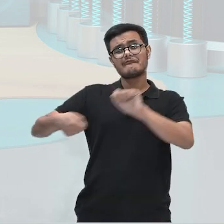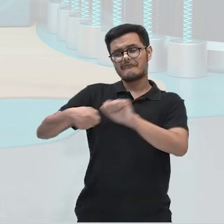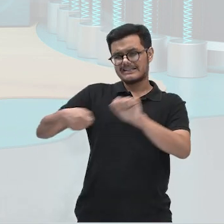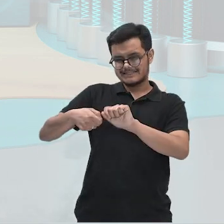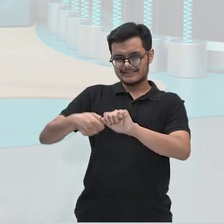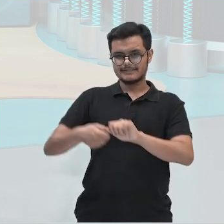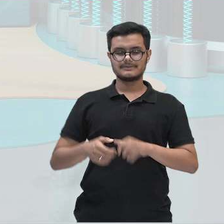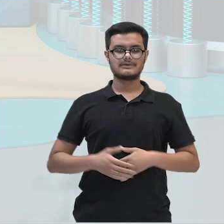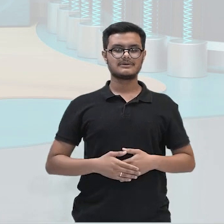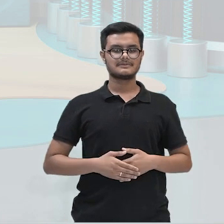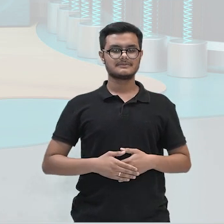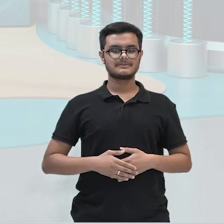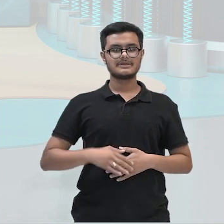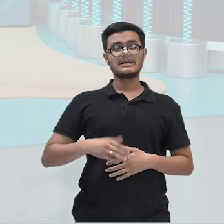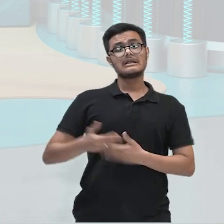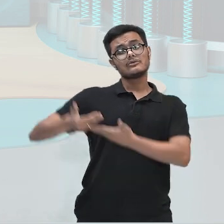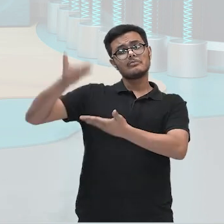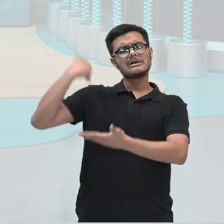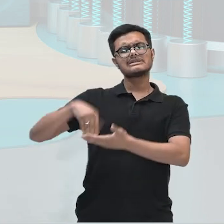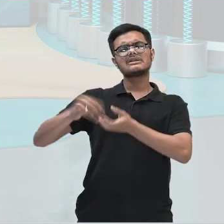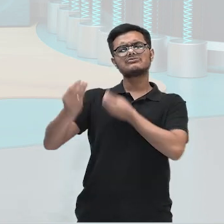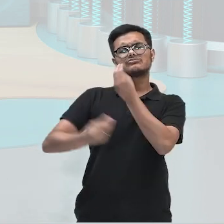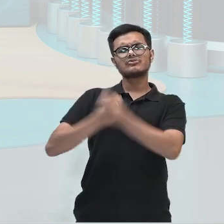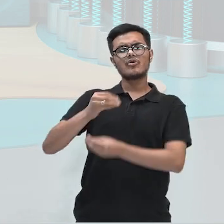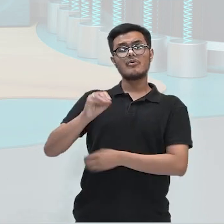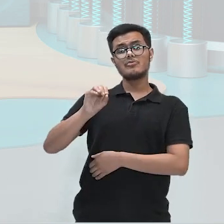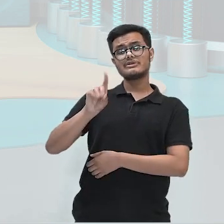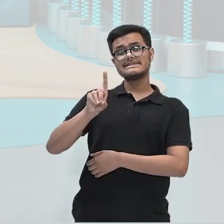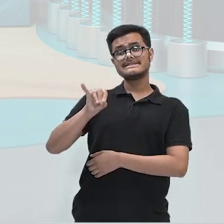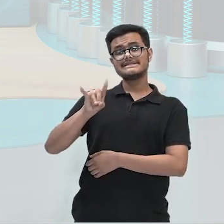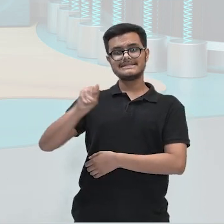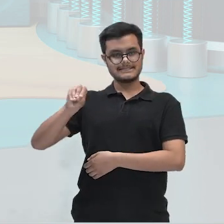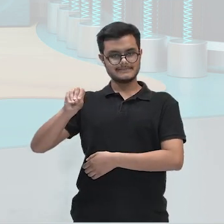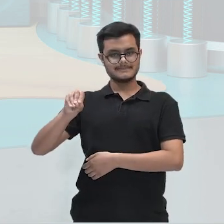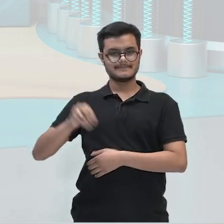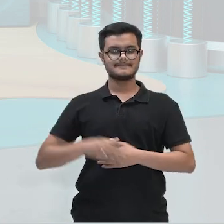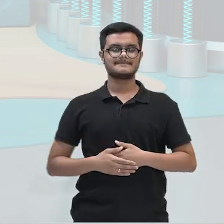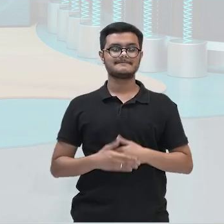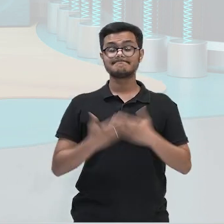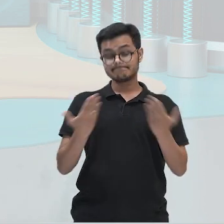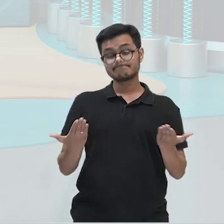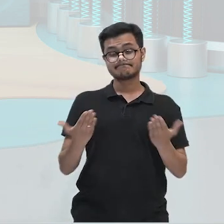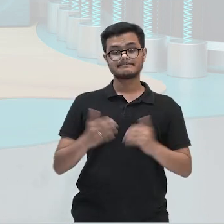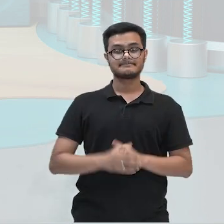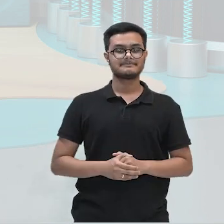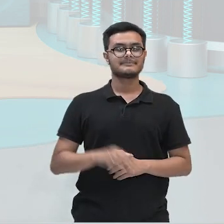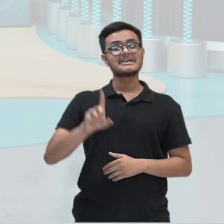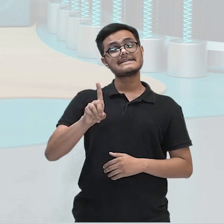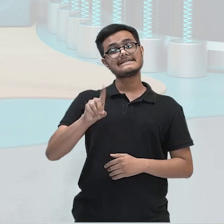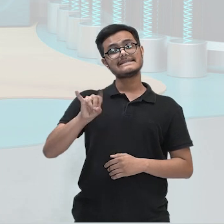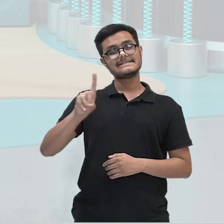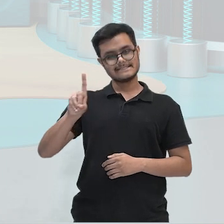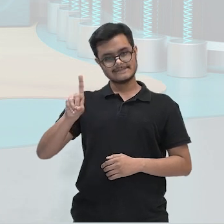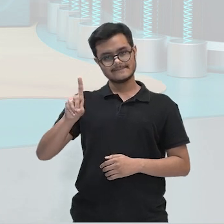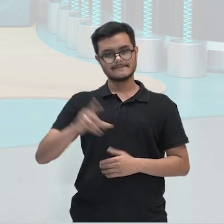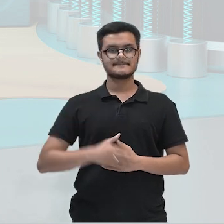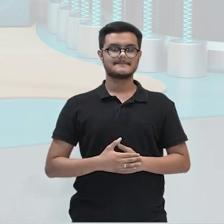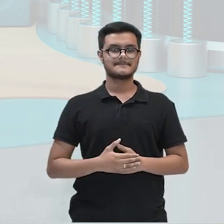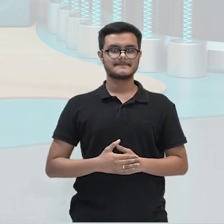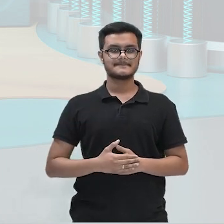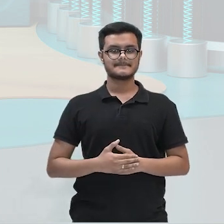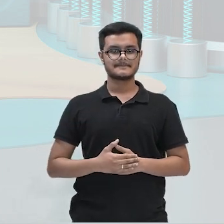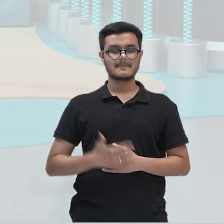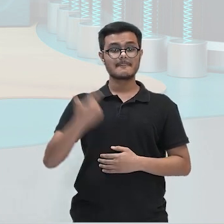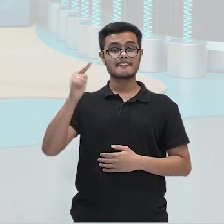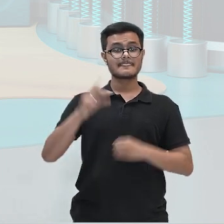é did, did, did. Então, do, did, no passado. Um outro verbo,